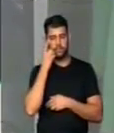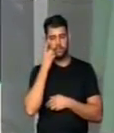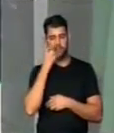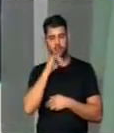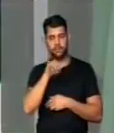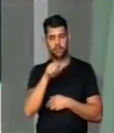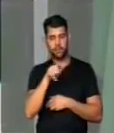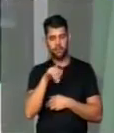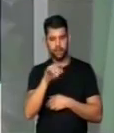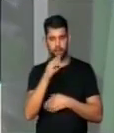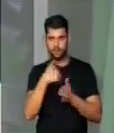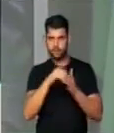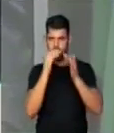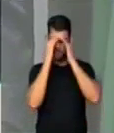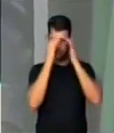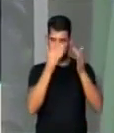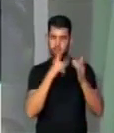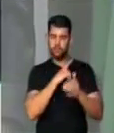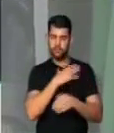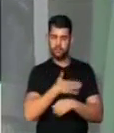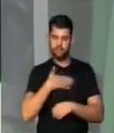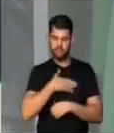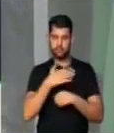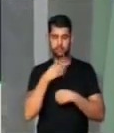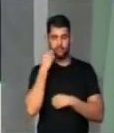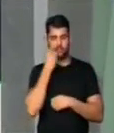Zé Guimarães, com todo o respeito que eu tenho, querido deputado,